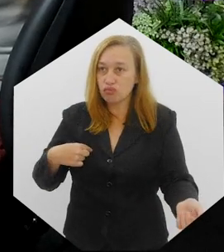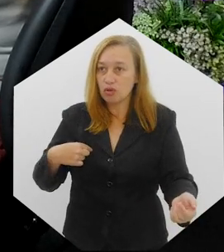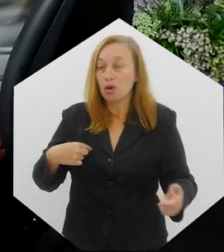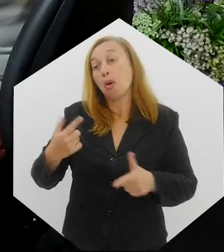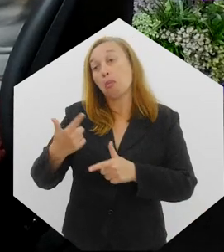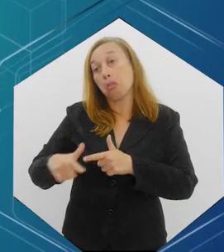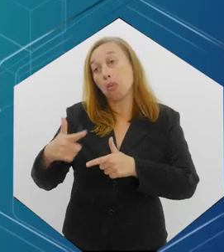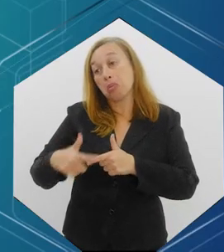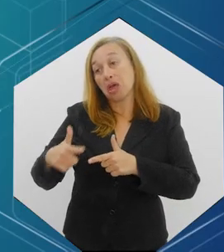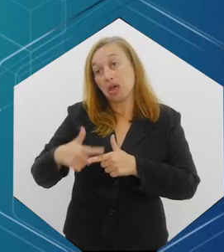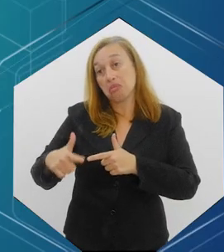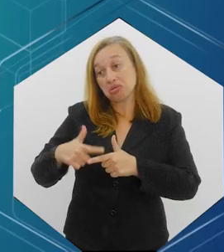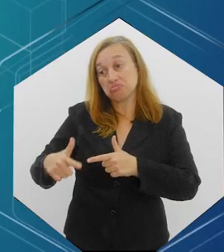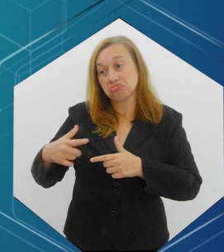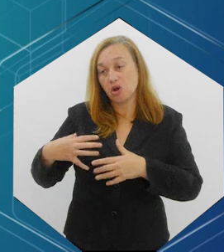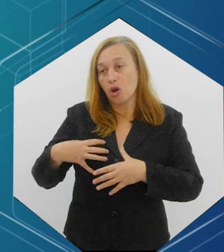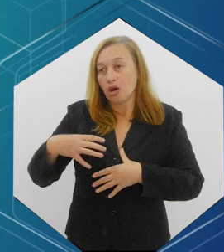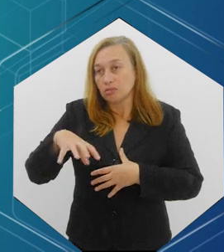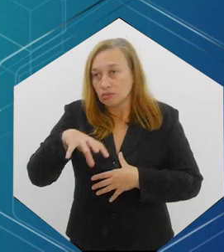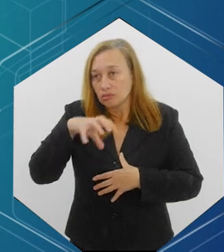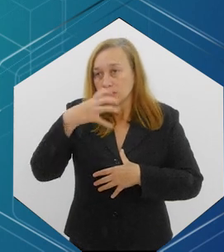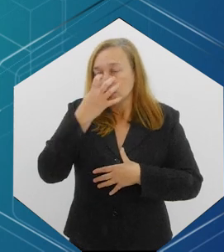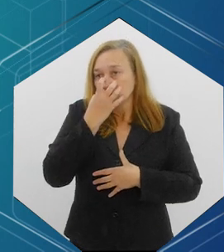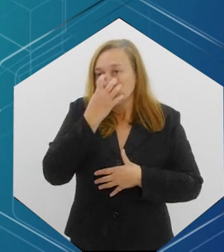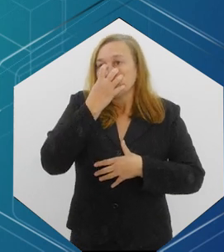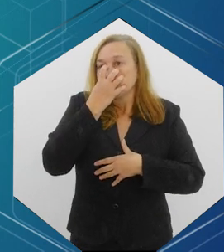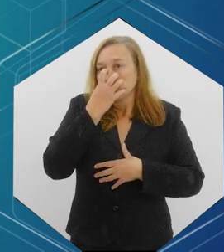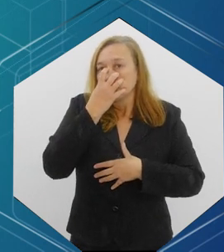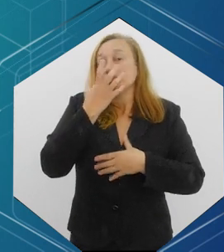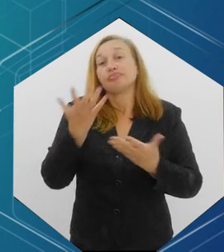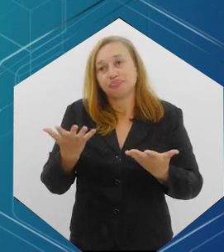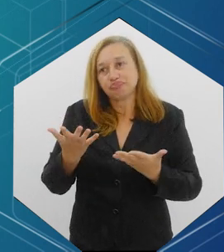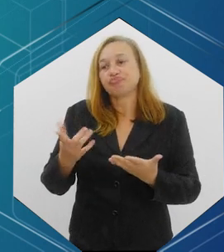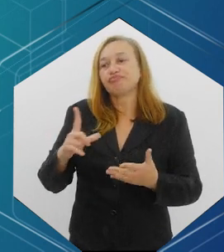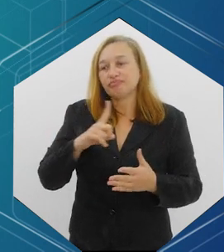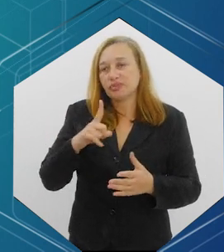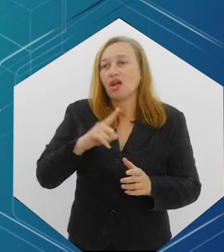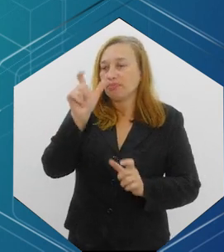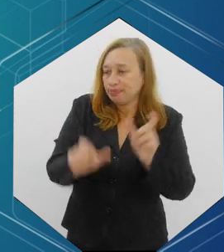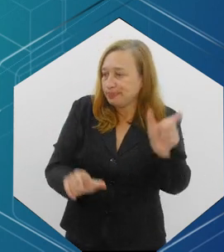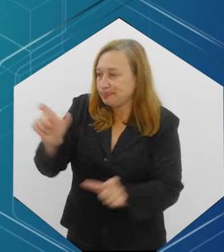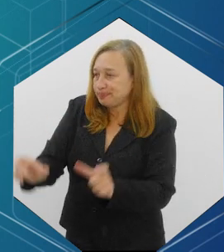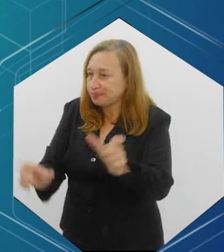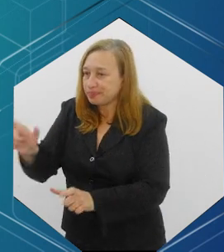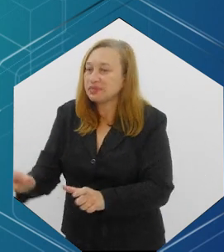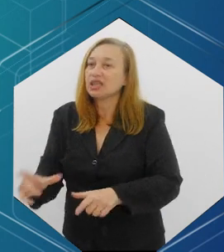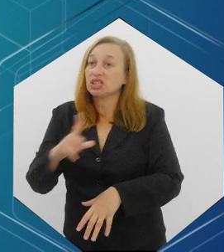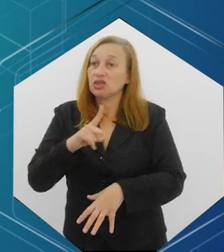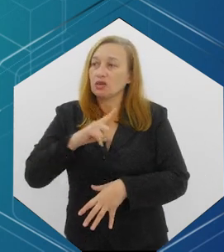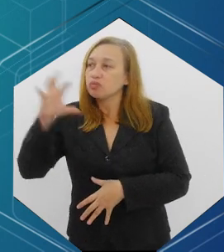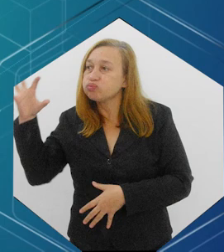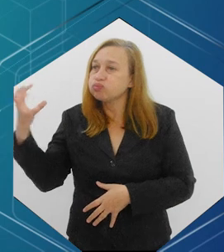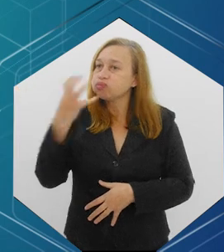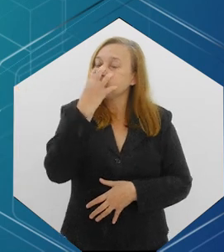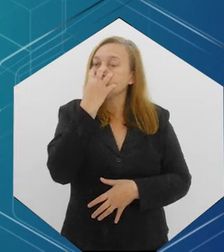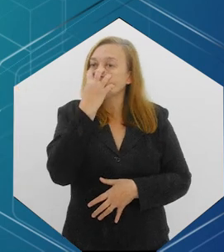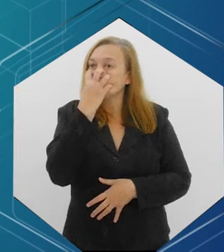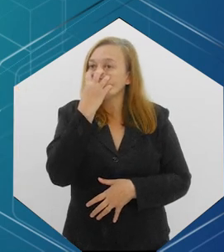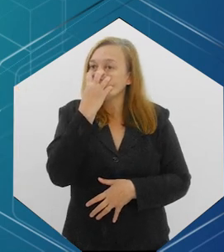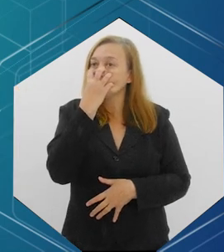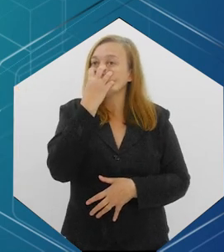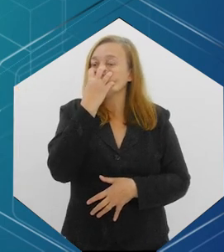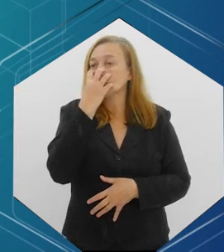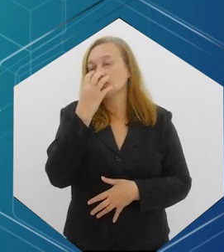o grande número de pacientes que fizeram quadros respiratórios graves foram entubados